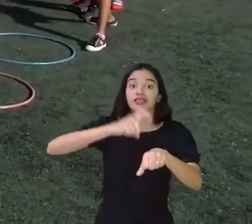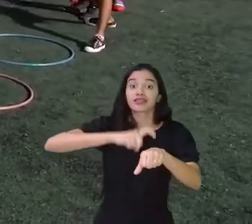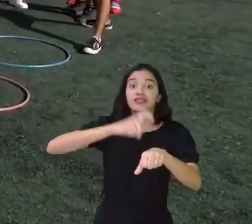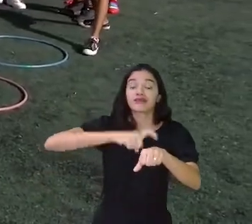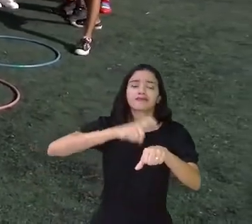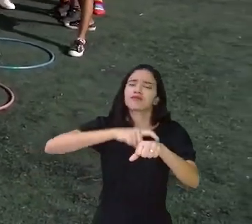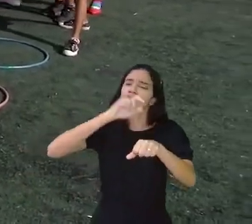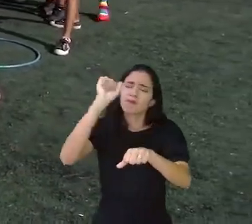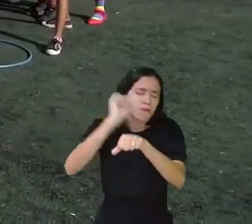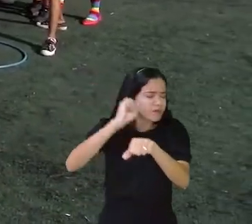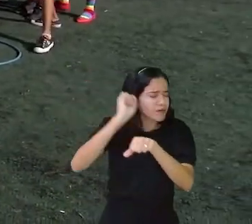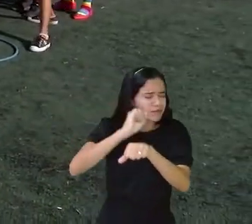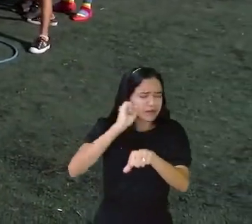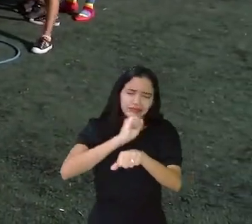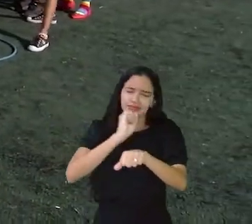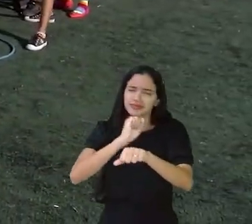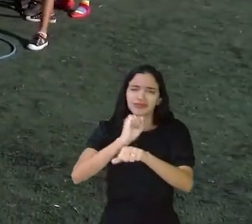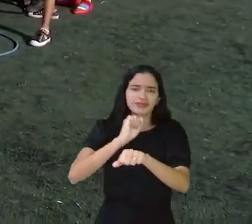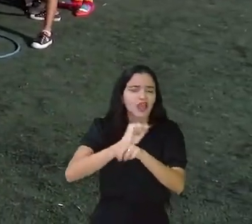Tempo.